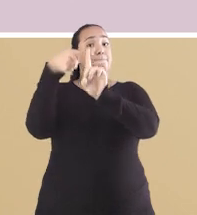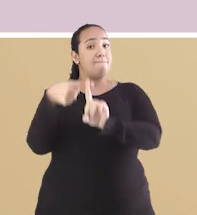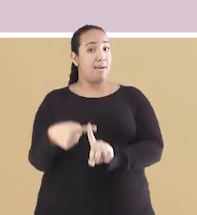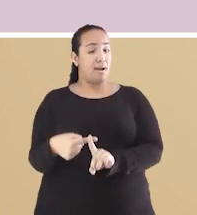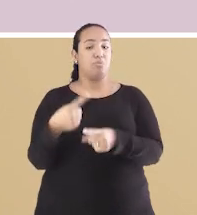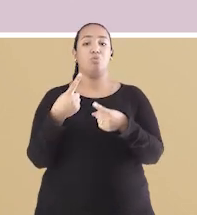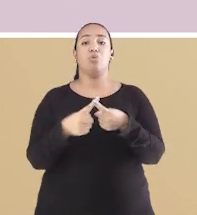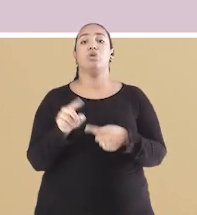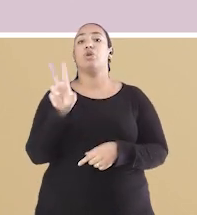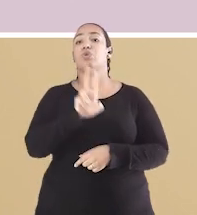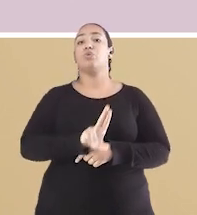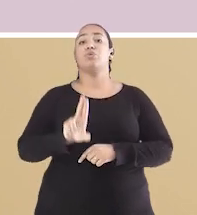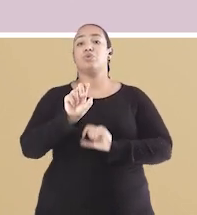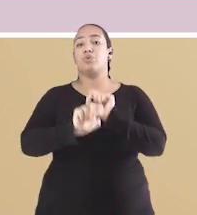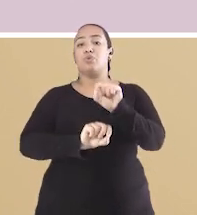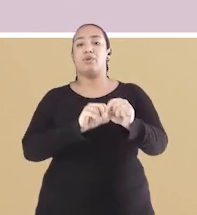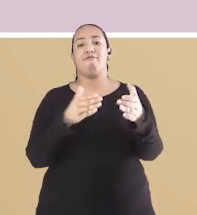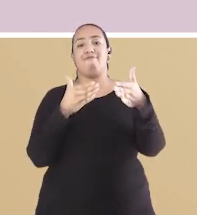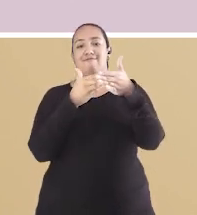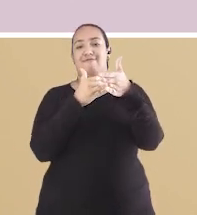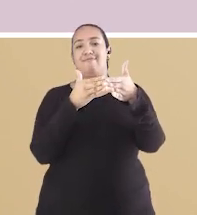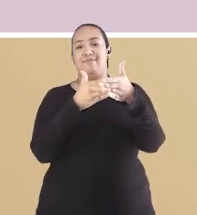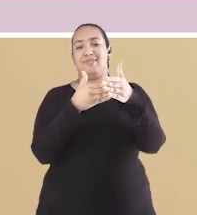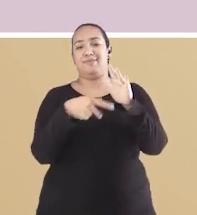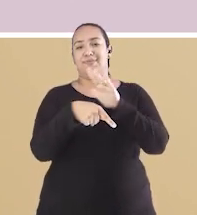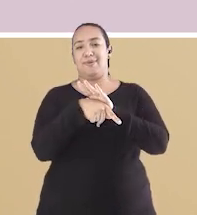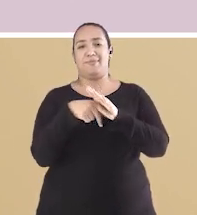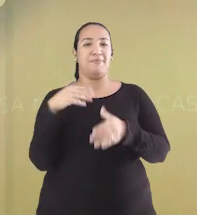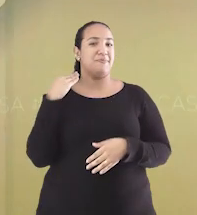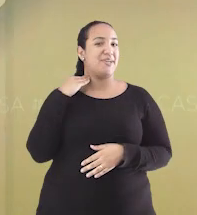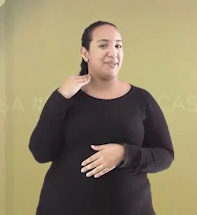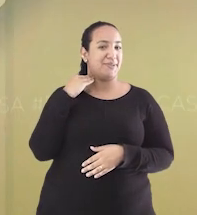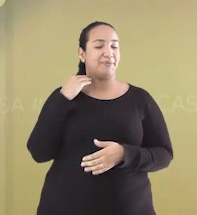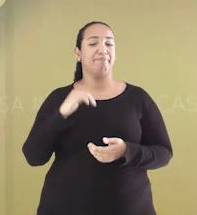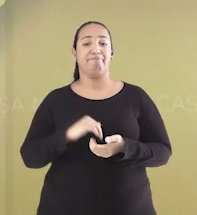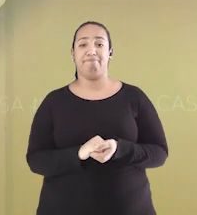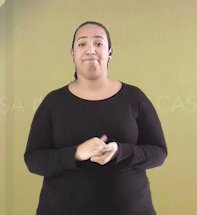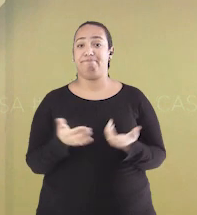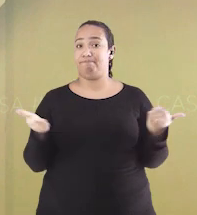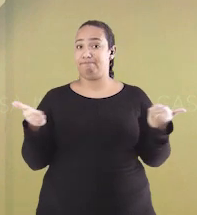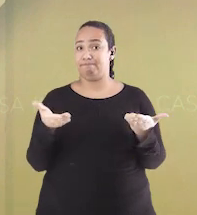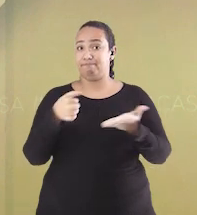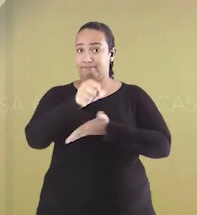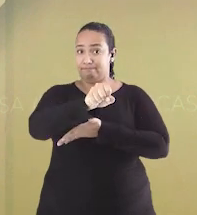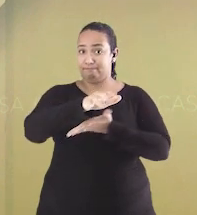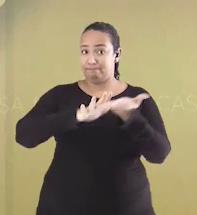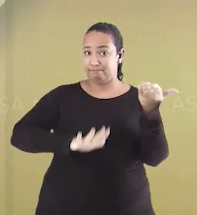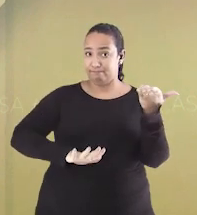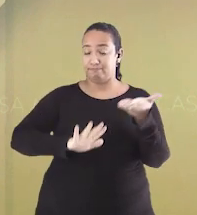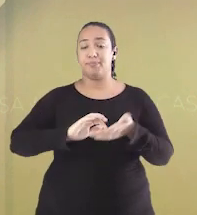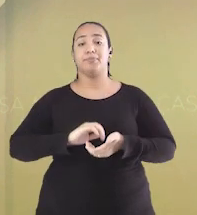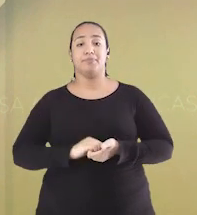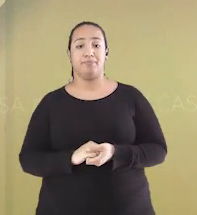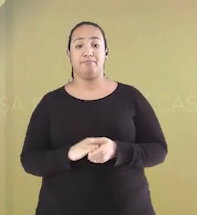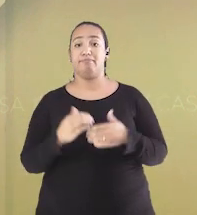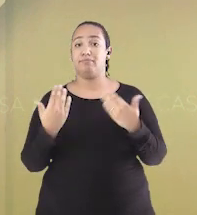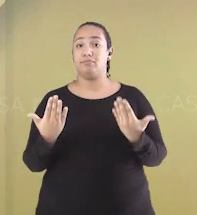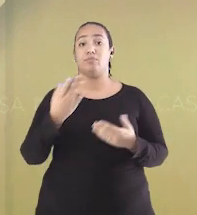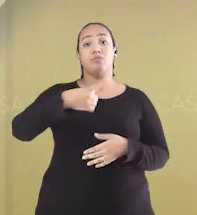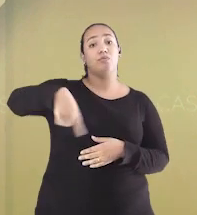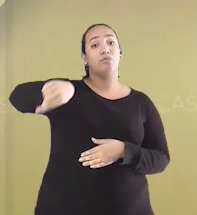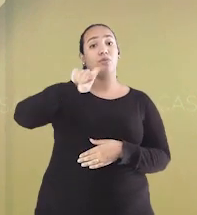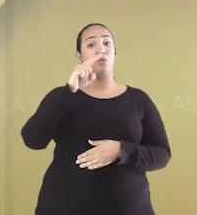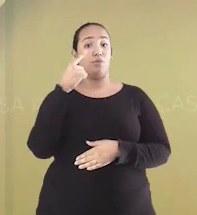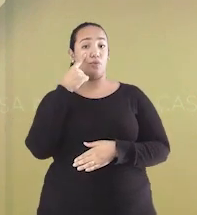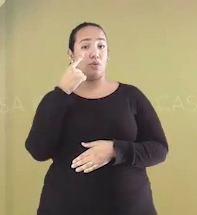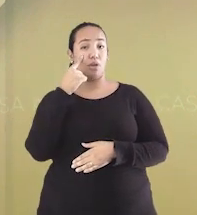ter utilizado o limite do cheque especial. Agora vamos praticar? Quando procedemos o cálculo